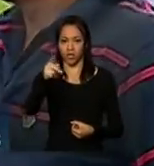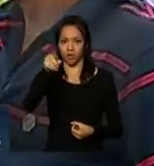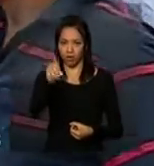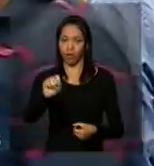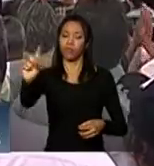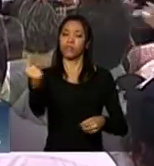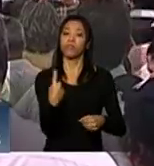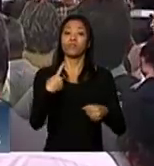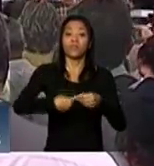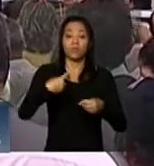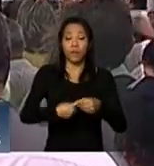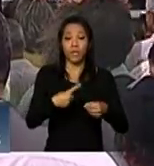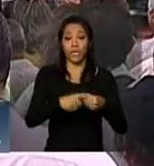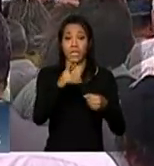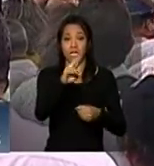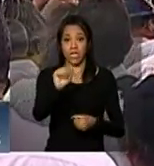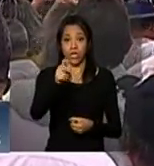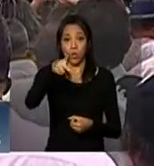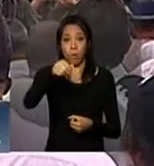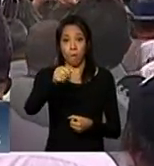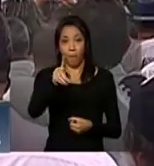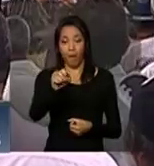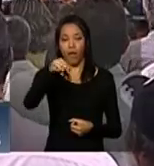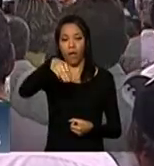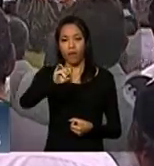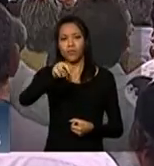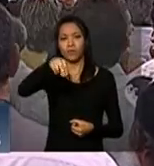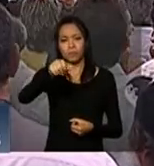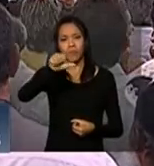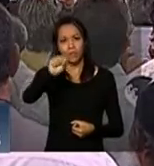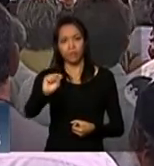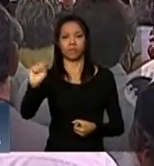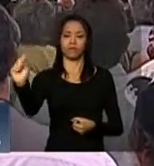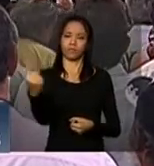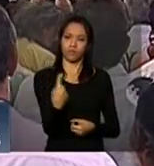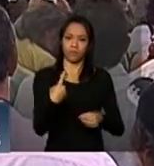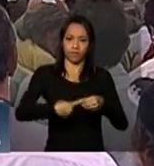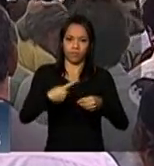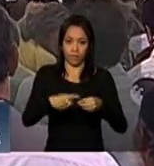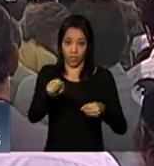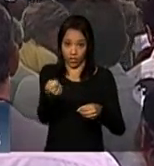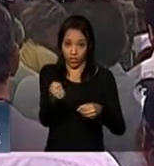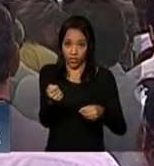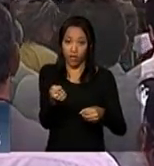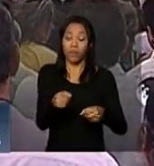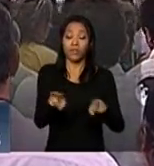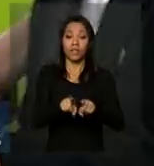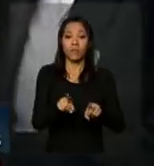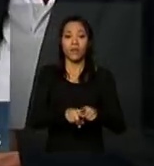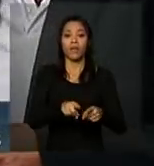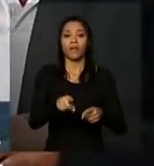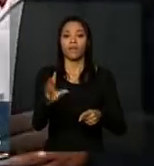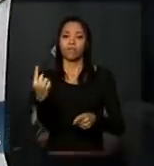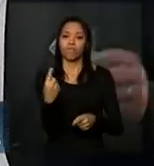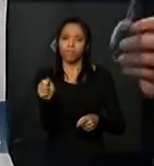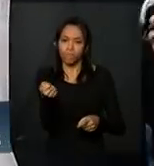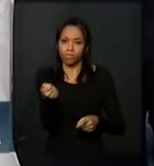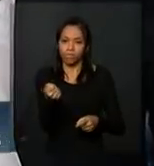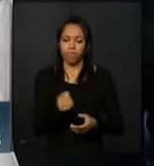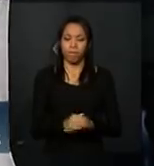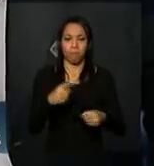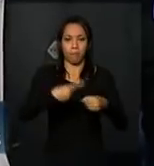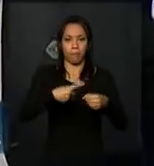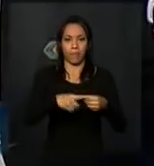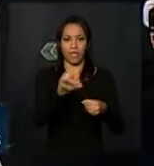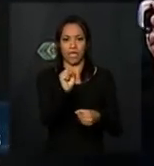R de minelo piroa rub Evo de Aguilar